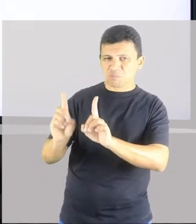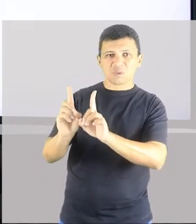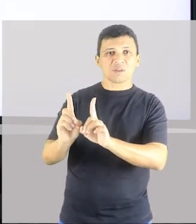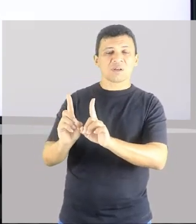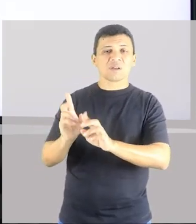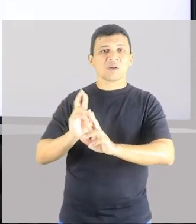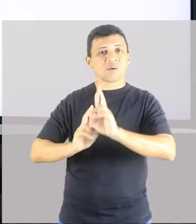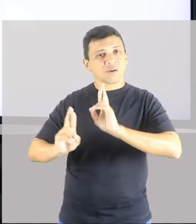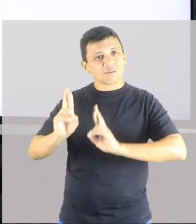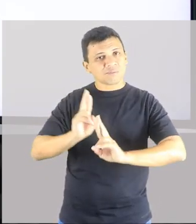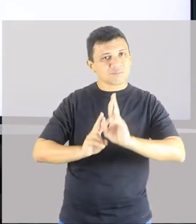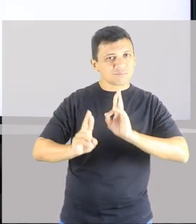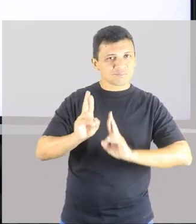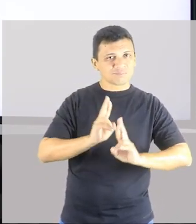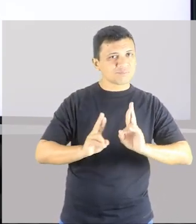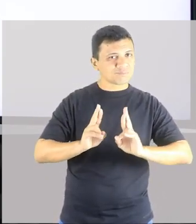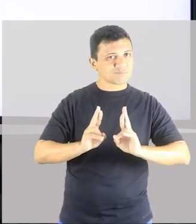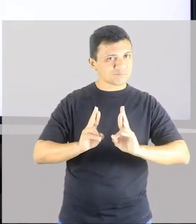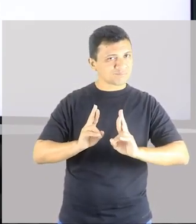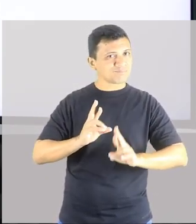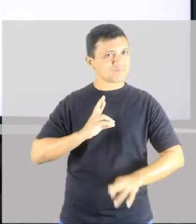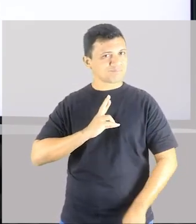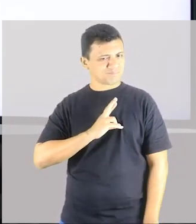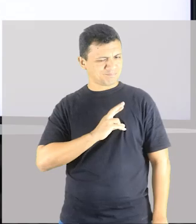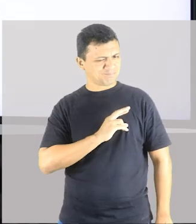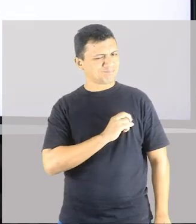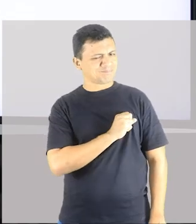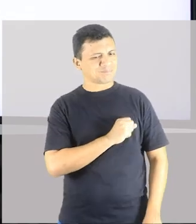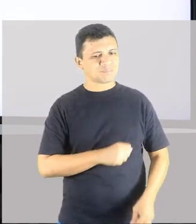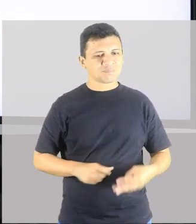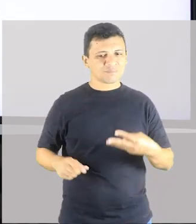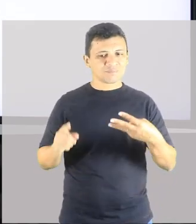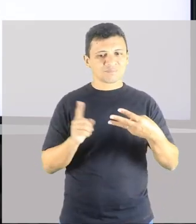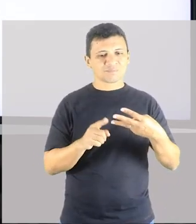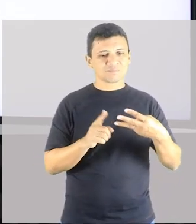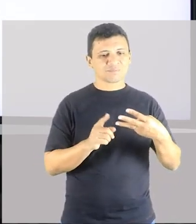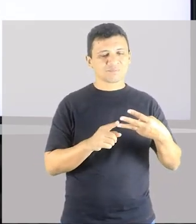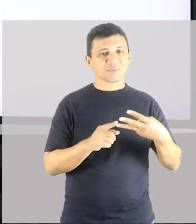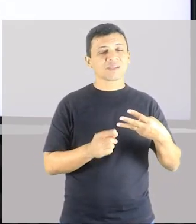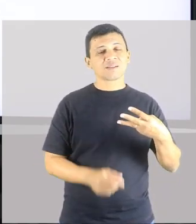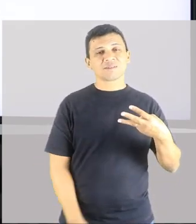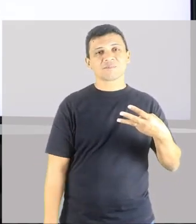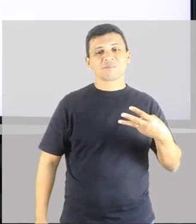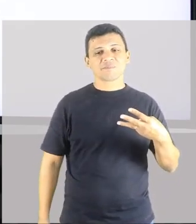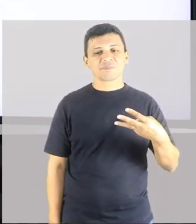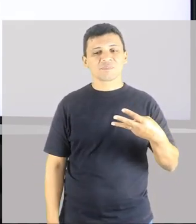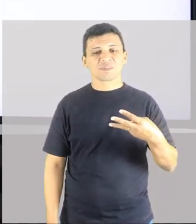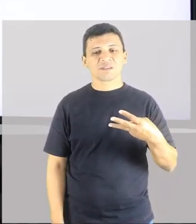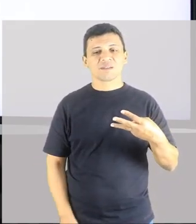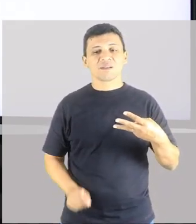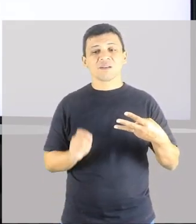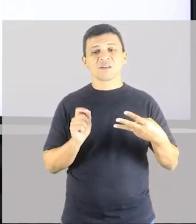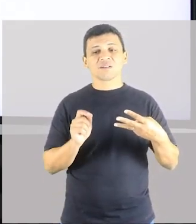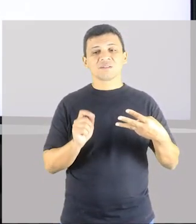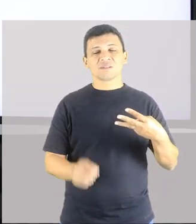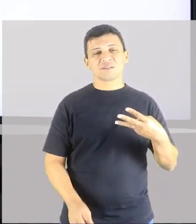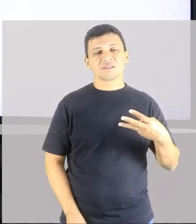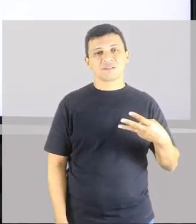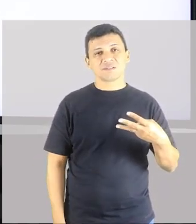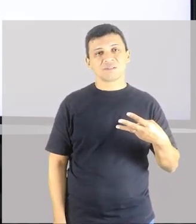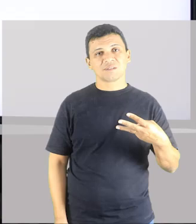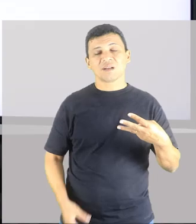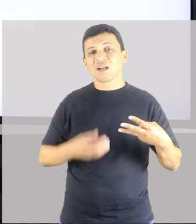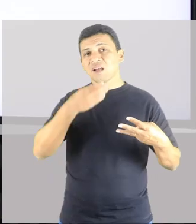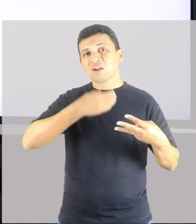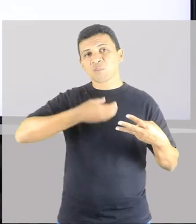em relacionamentos românticos. E a letra C, ou a definição C, seria the sweet fruit,